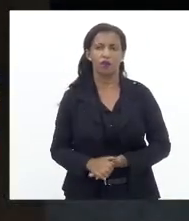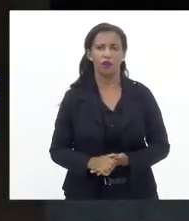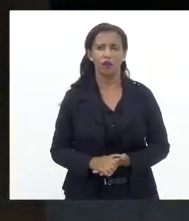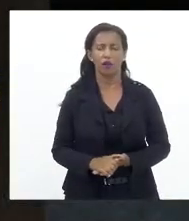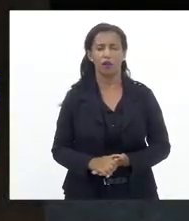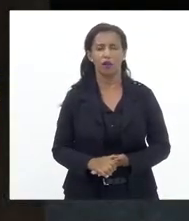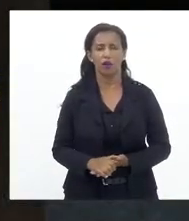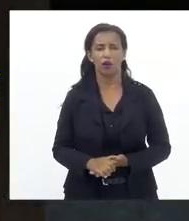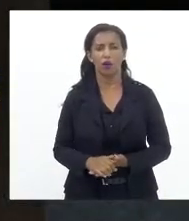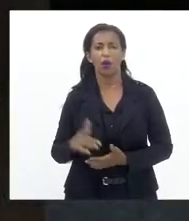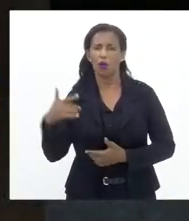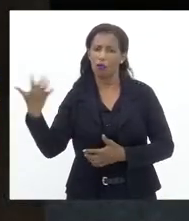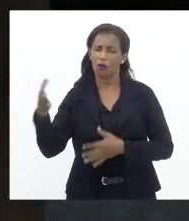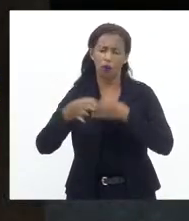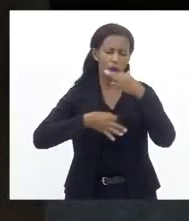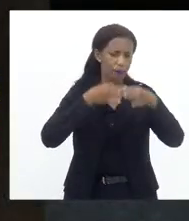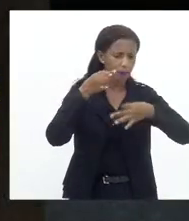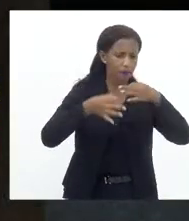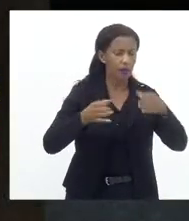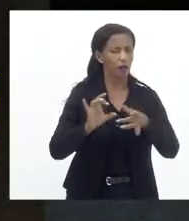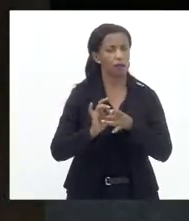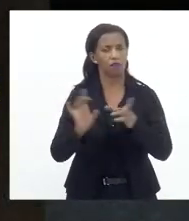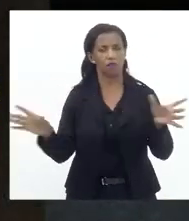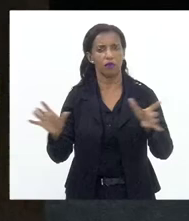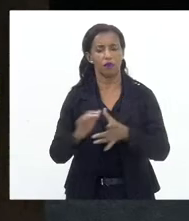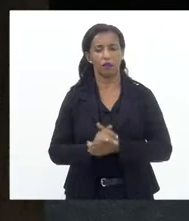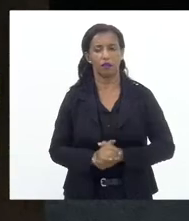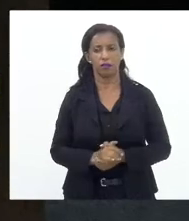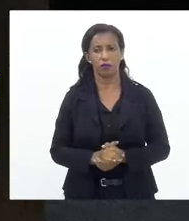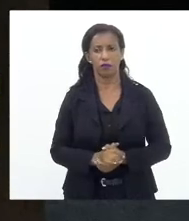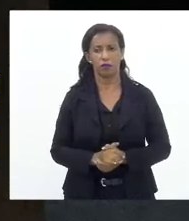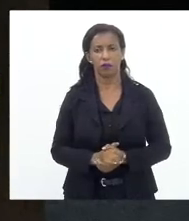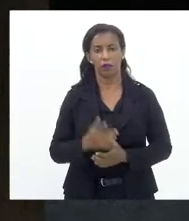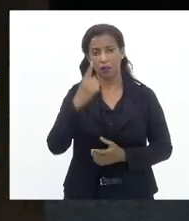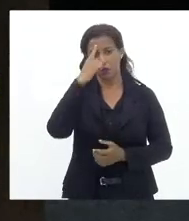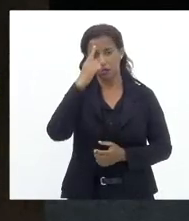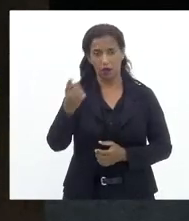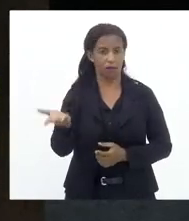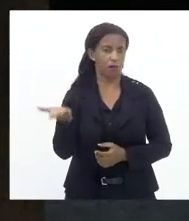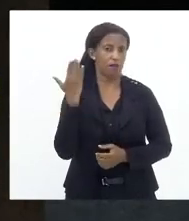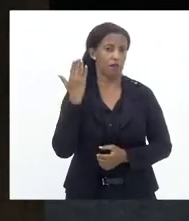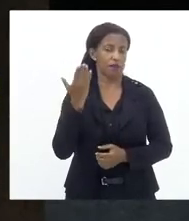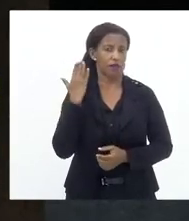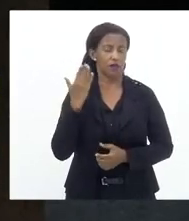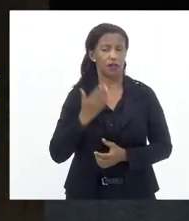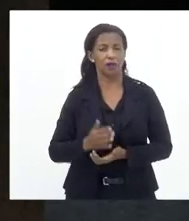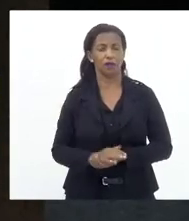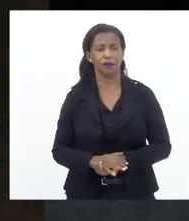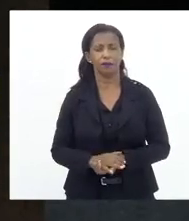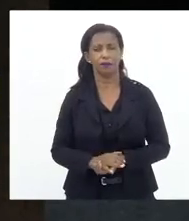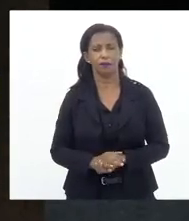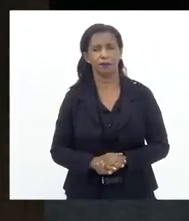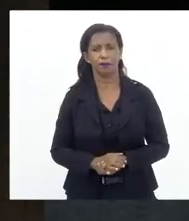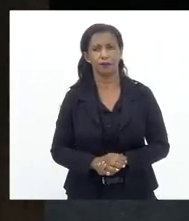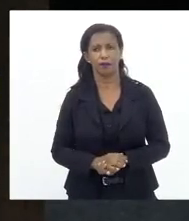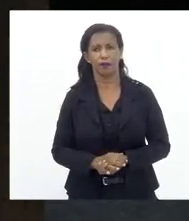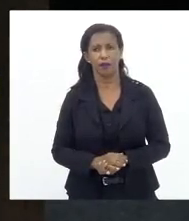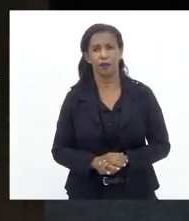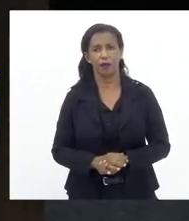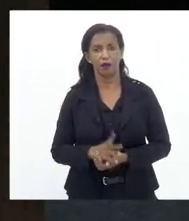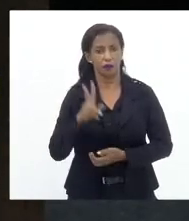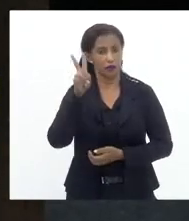opinaram a vontade e na semana passada na semana passada